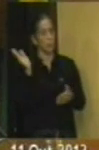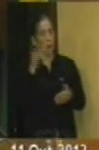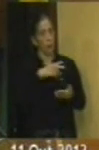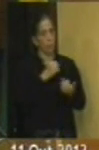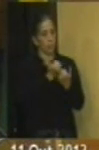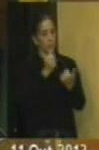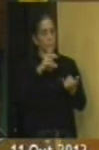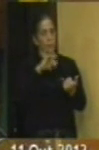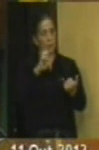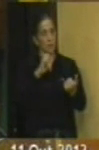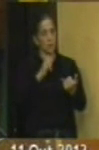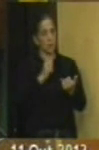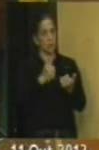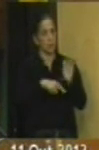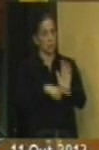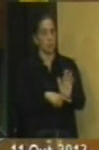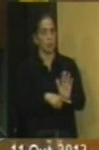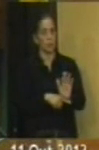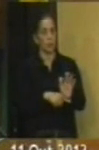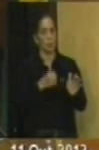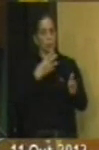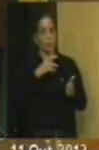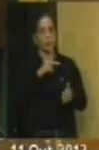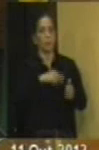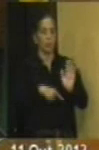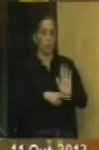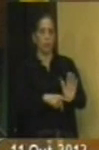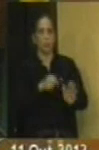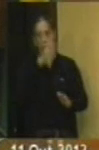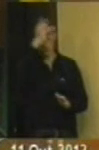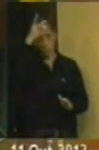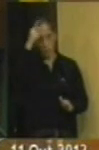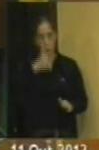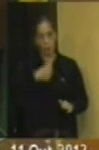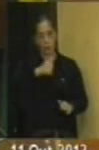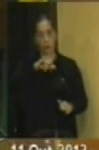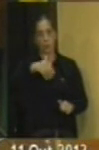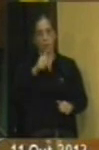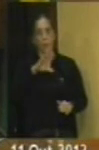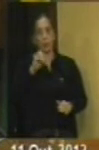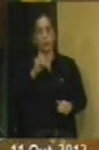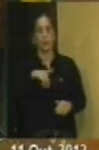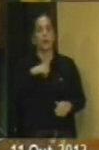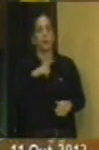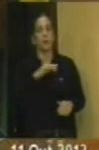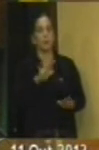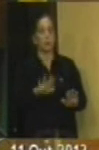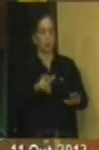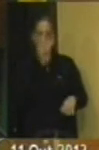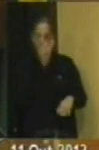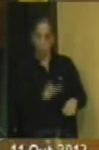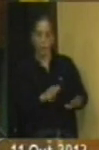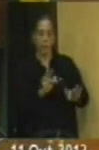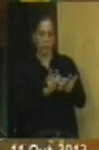vice prefeito para contribuir com a próxima prefeita que está assumindo o dia 1º de janeiro vossa excelência deveria ter um comportamento